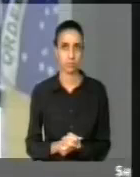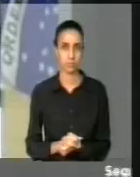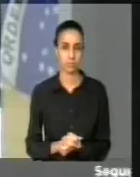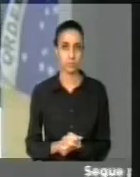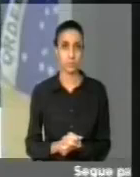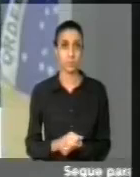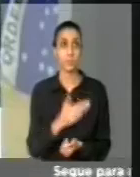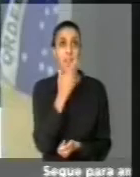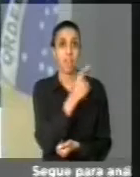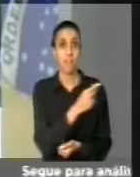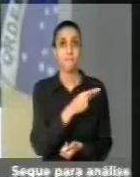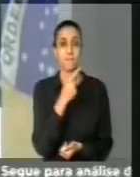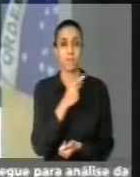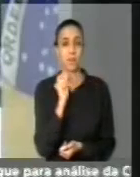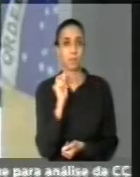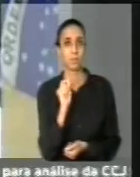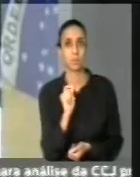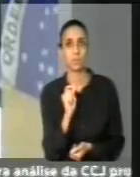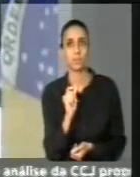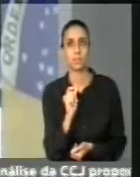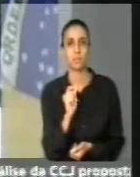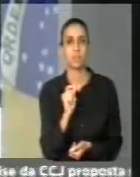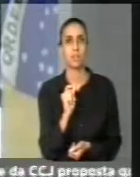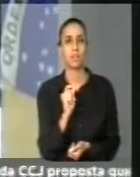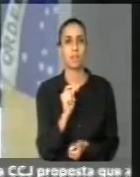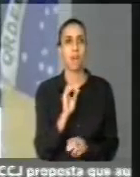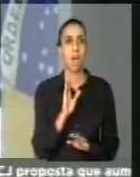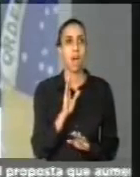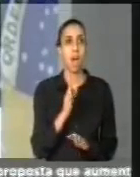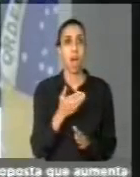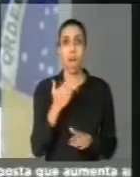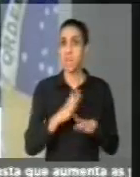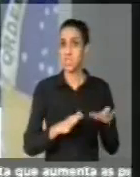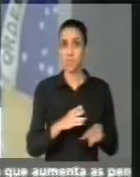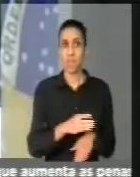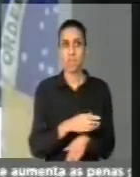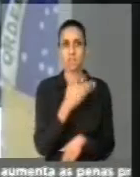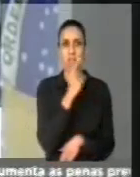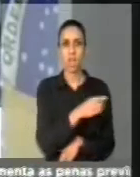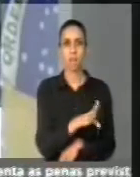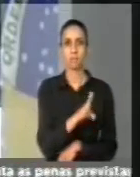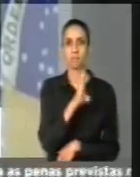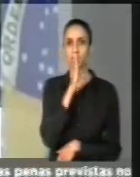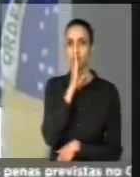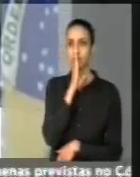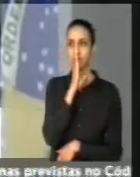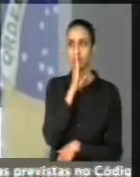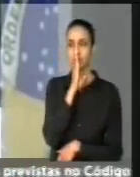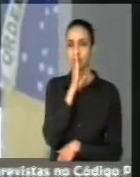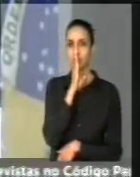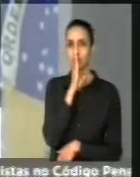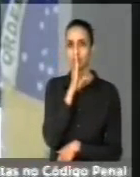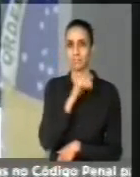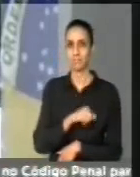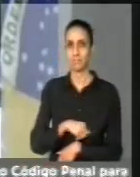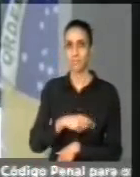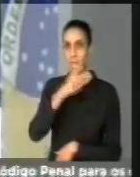dizia muita coisa até com seu silêncio. O silêncio de Roberto Campos era uma